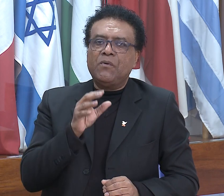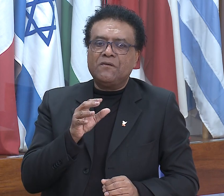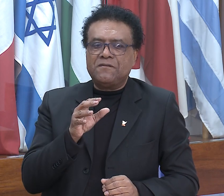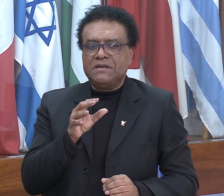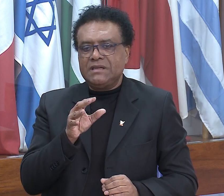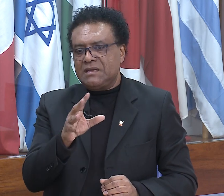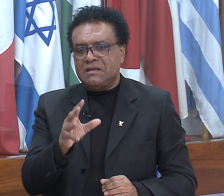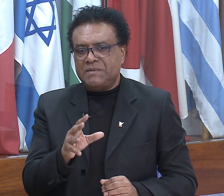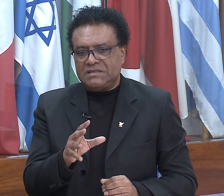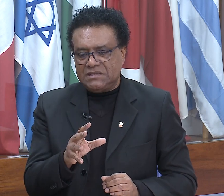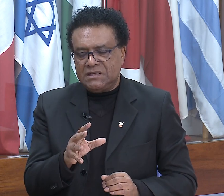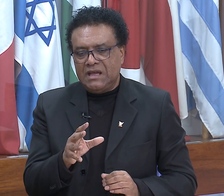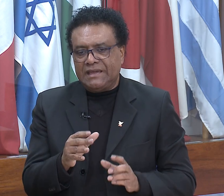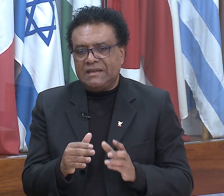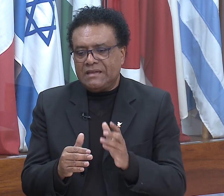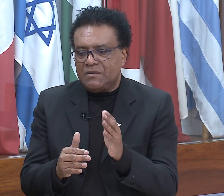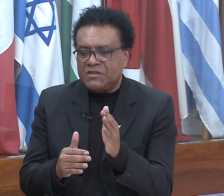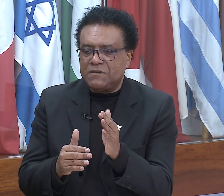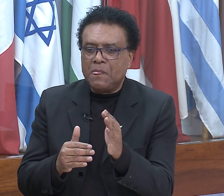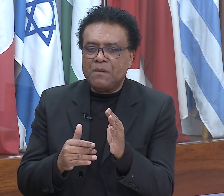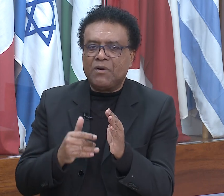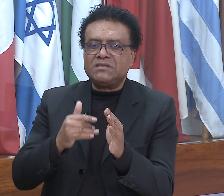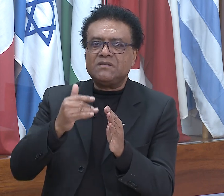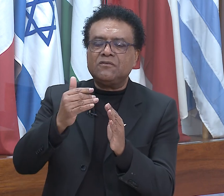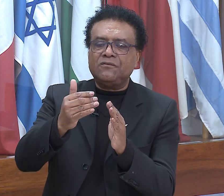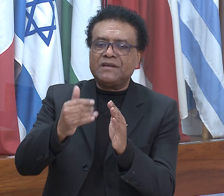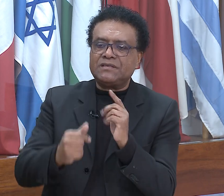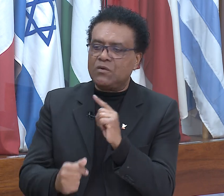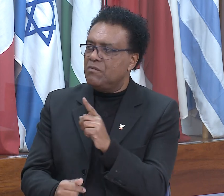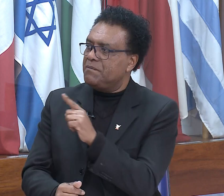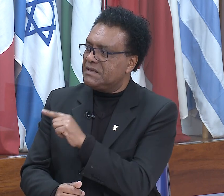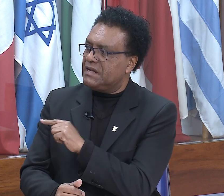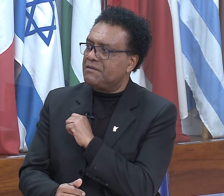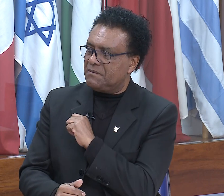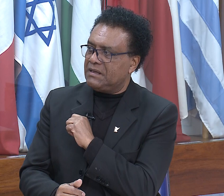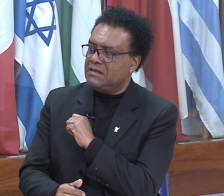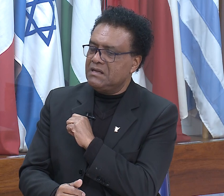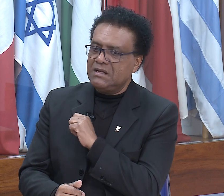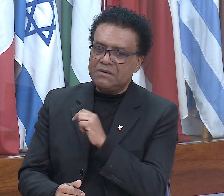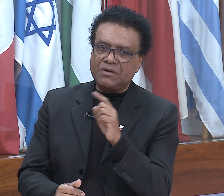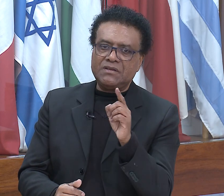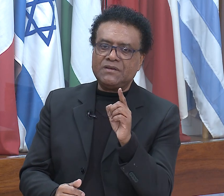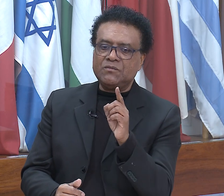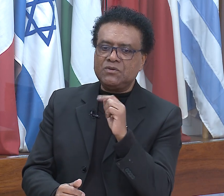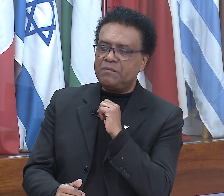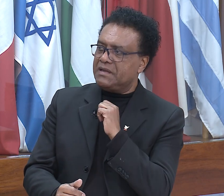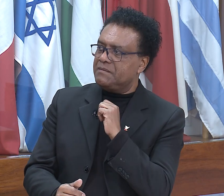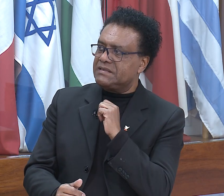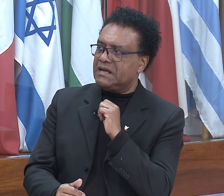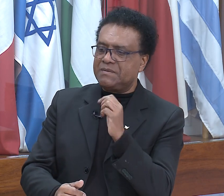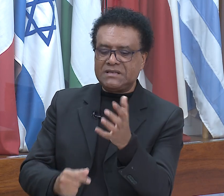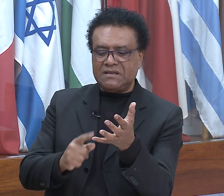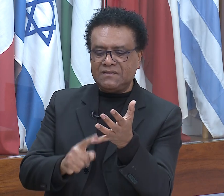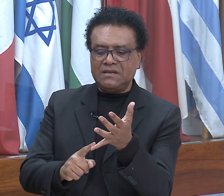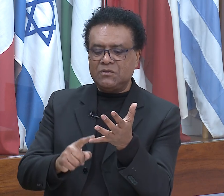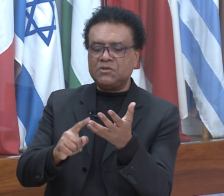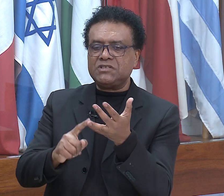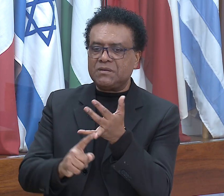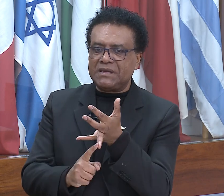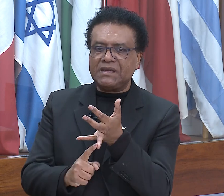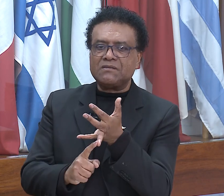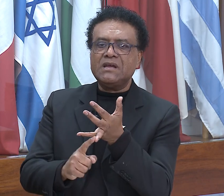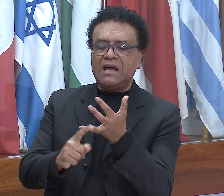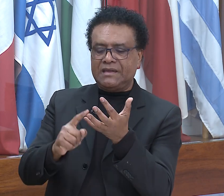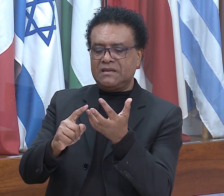no povo naquele que precisa aquele que realmente pode desenvolver-se como empresário também porque eu defendo muito pequeno empresário apesar da vida